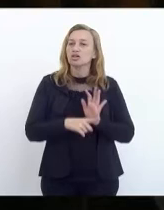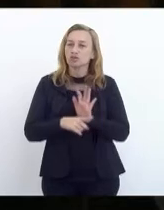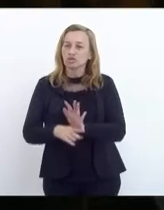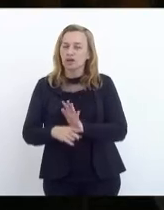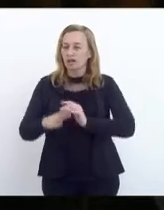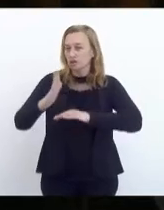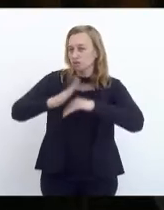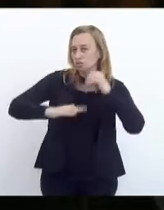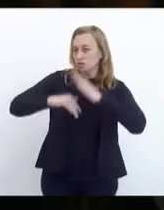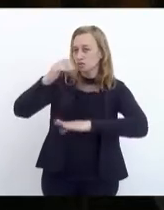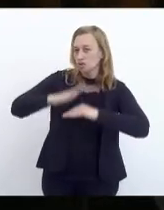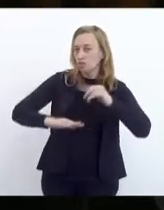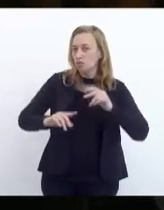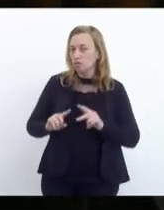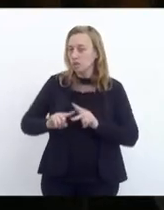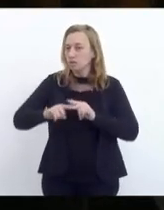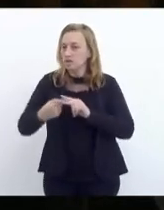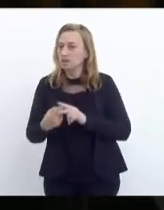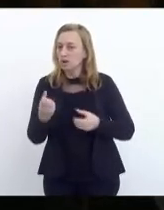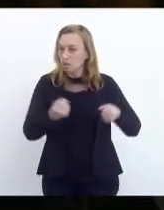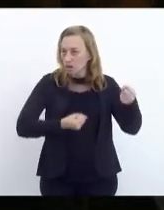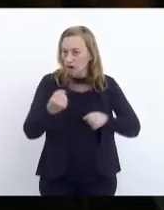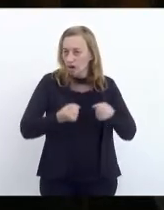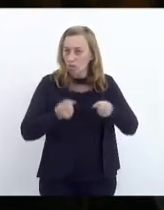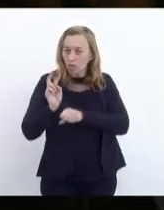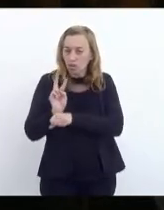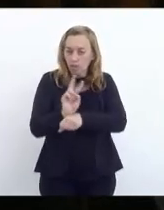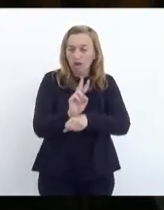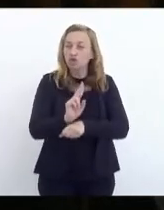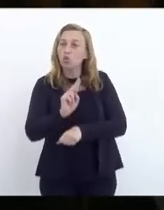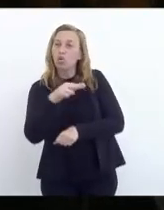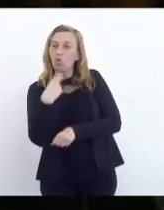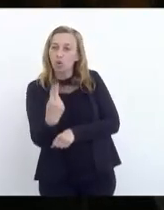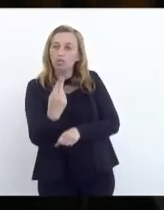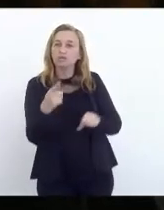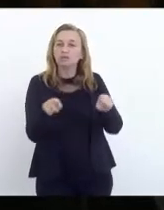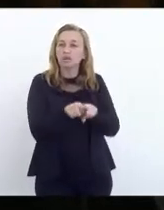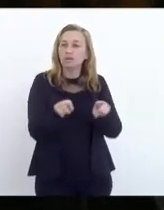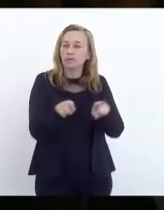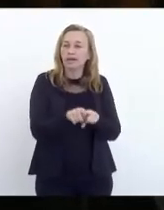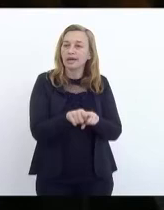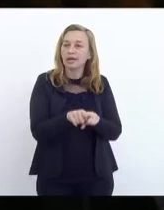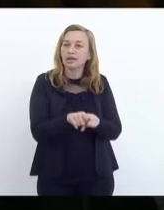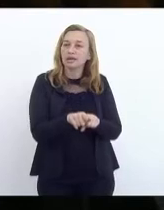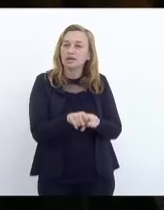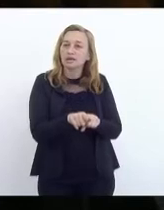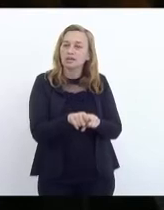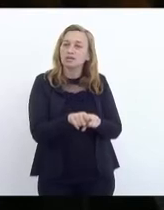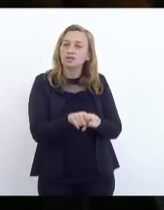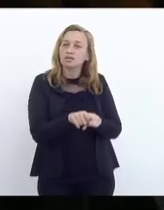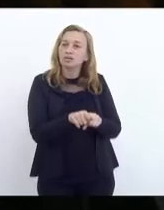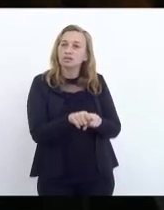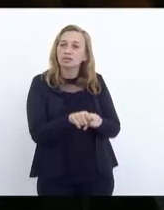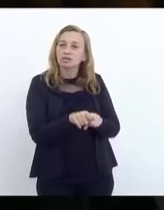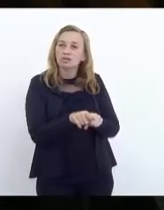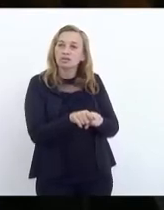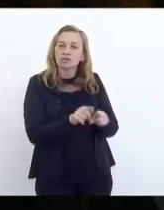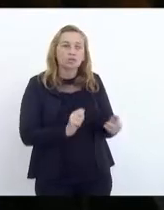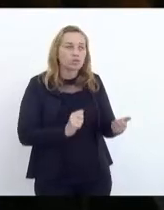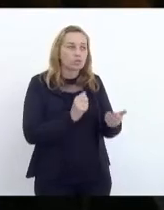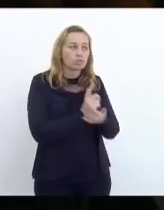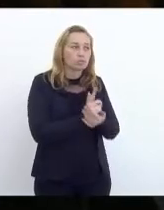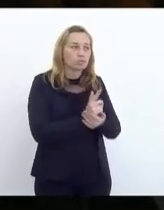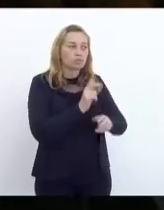reformar seus veículos com empréstimos ou até mesmo para aquisição de equipamentos de proteção